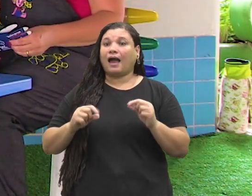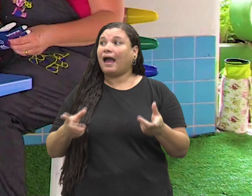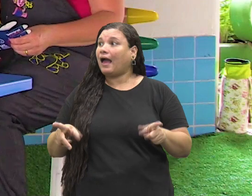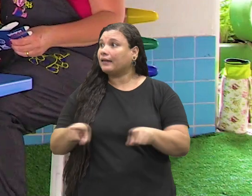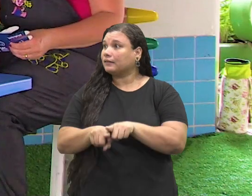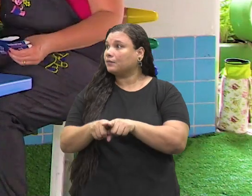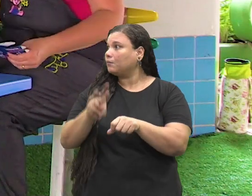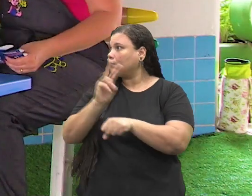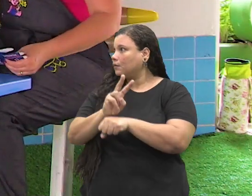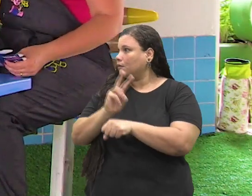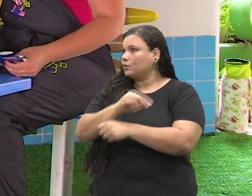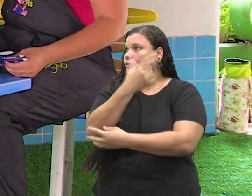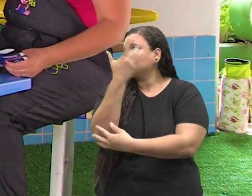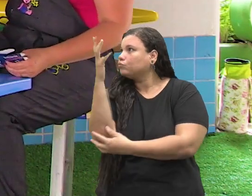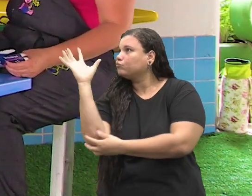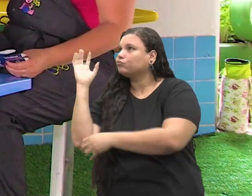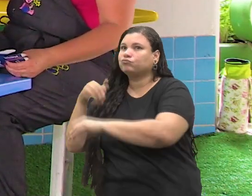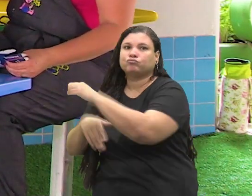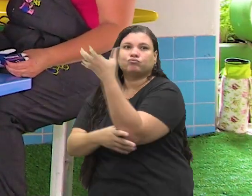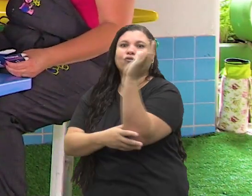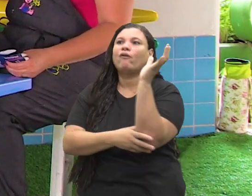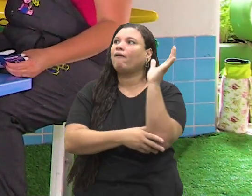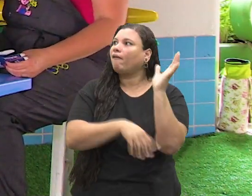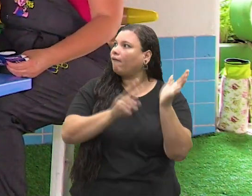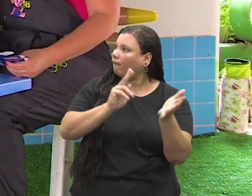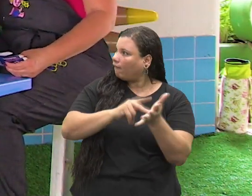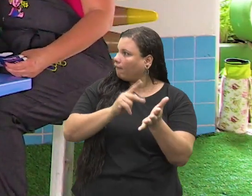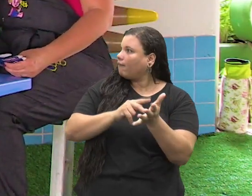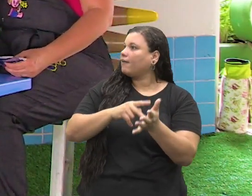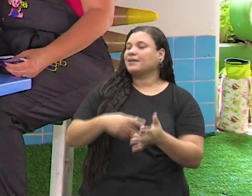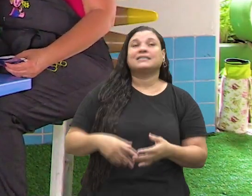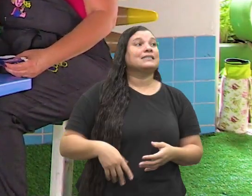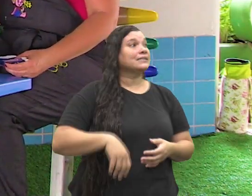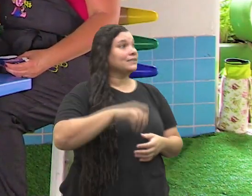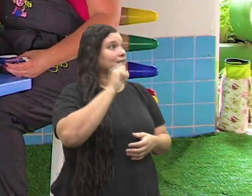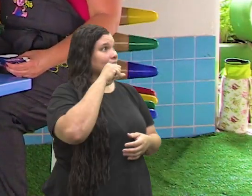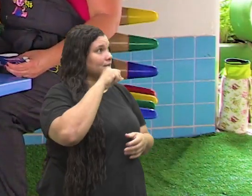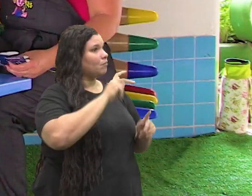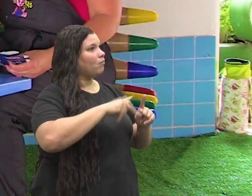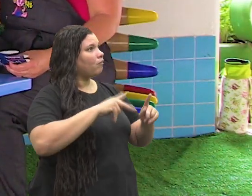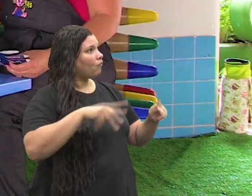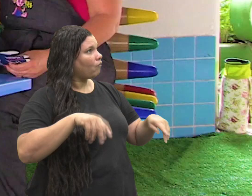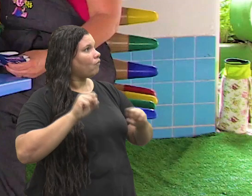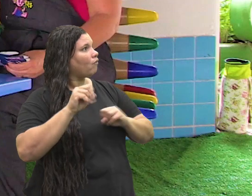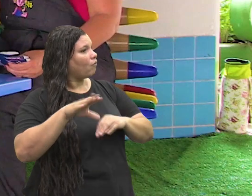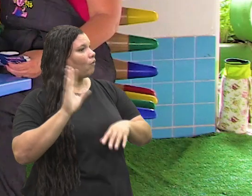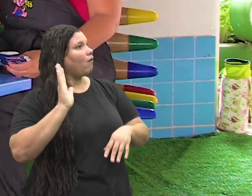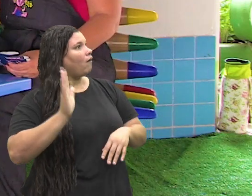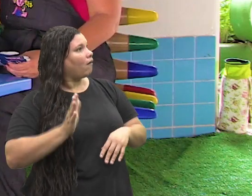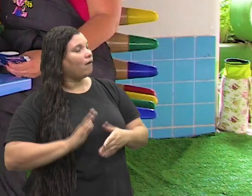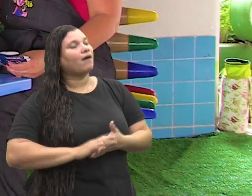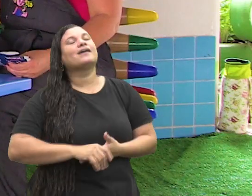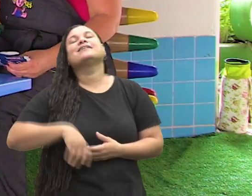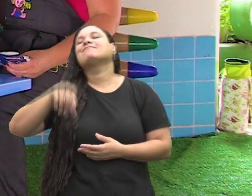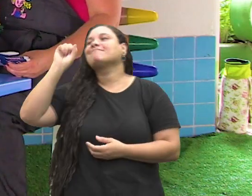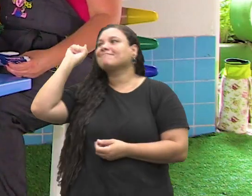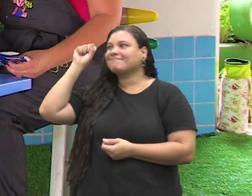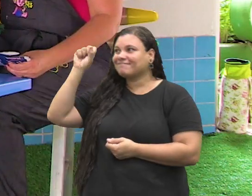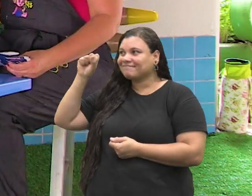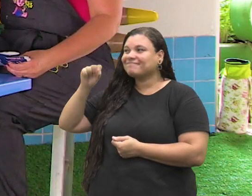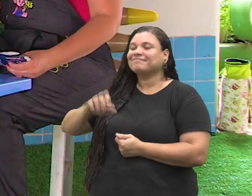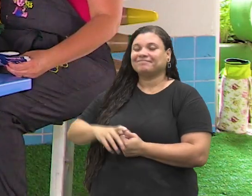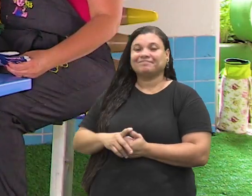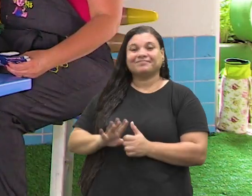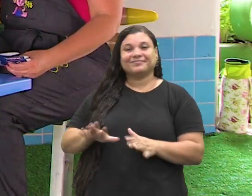Verdade. Não é? Igual a professora ensinou. Igual a professora ensinou. Uma caixinha de leite que vai pro lixo